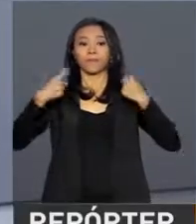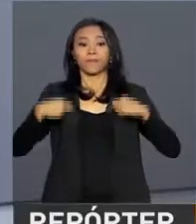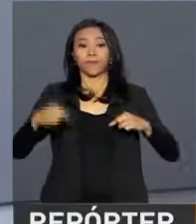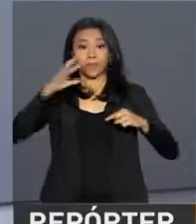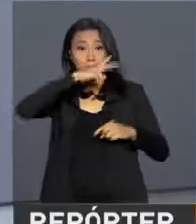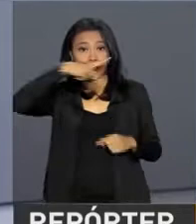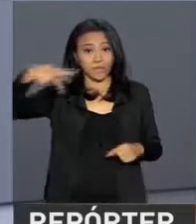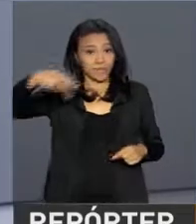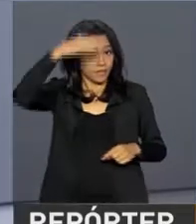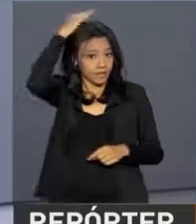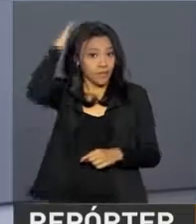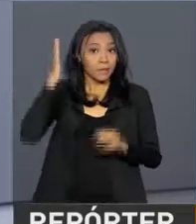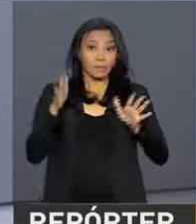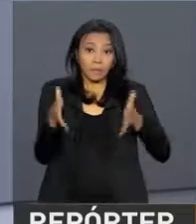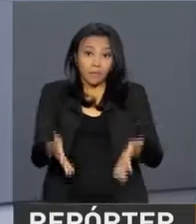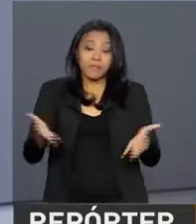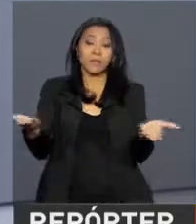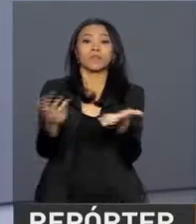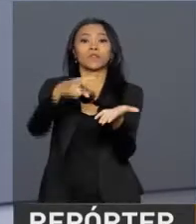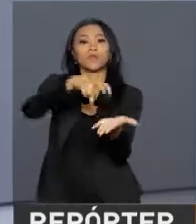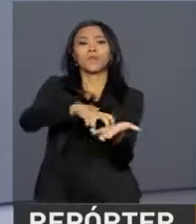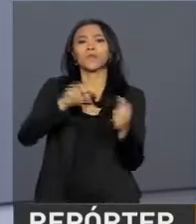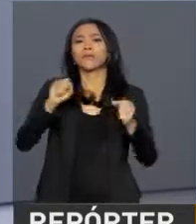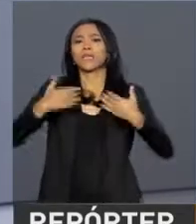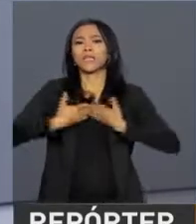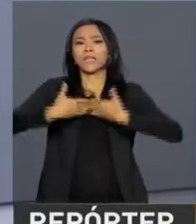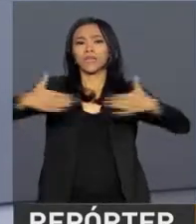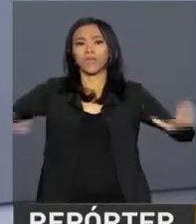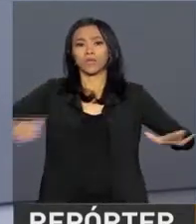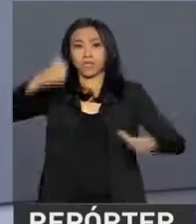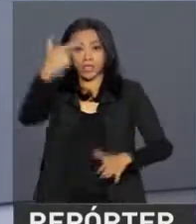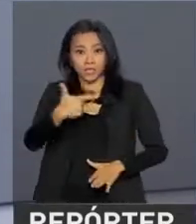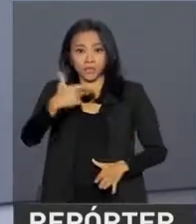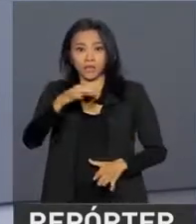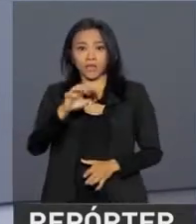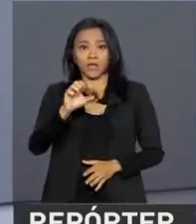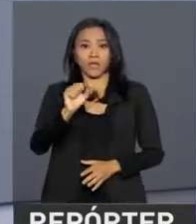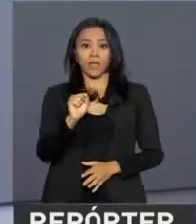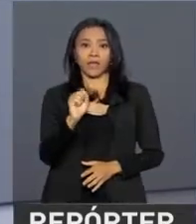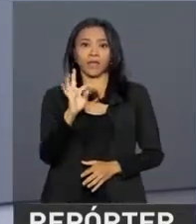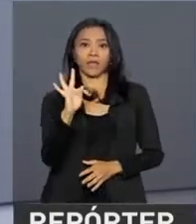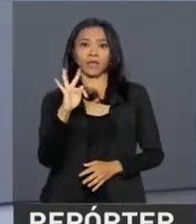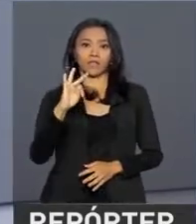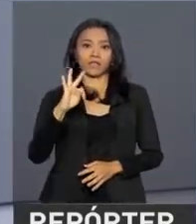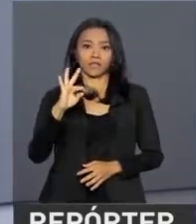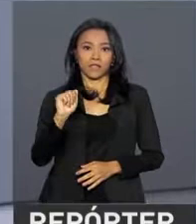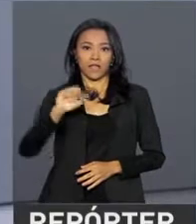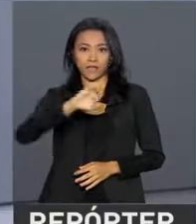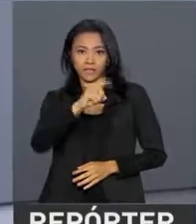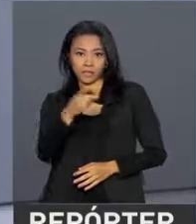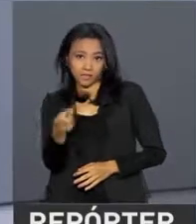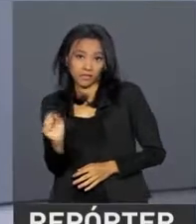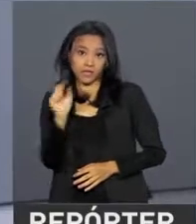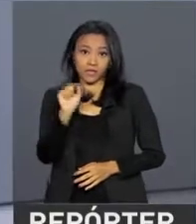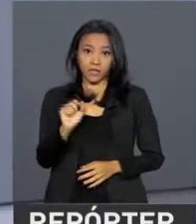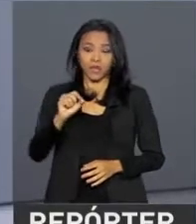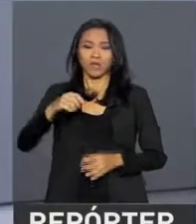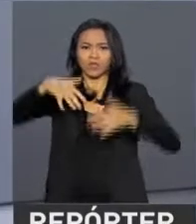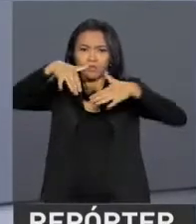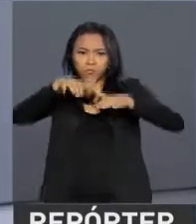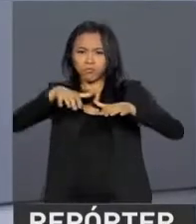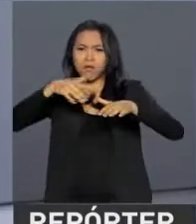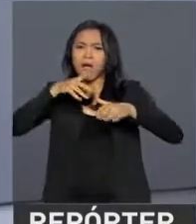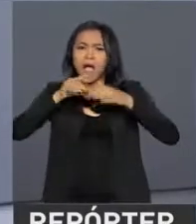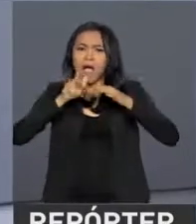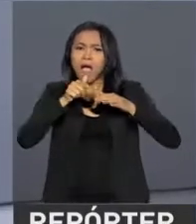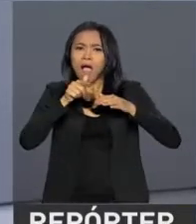participa na manhã de hoje da inauguração da segunda estação de bombeamento do eixo norte do projeto de integração do rio